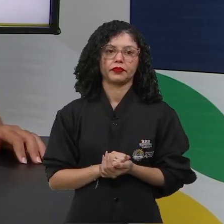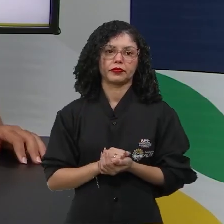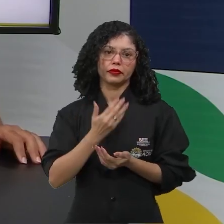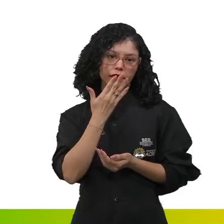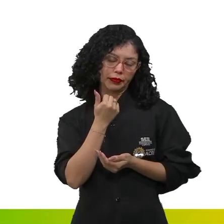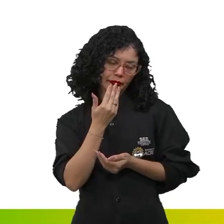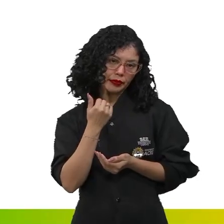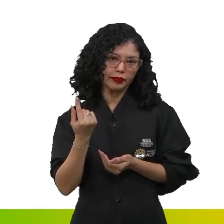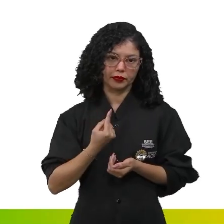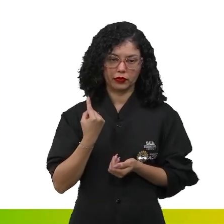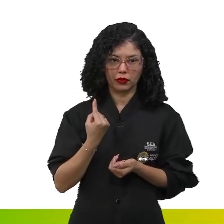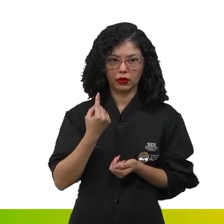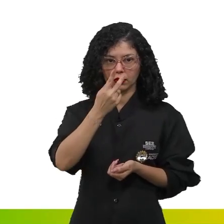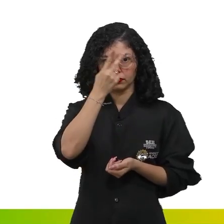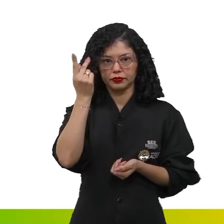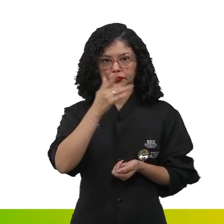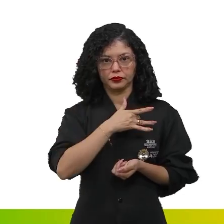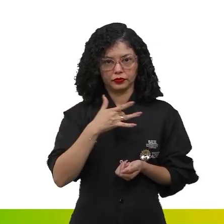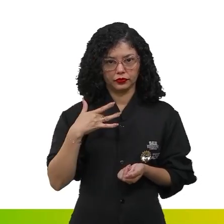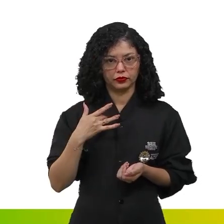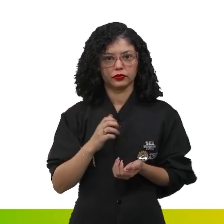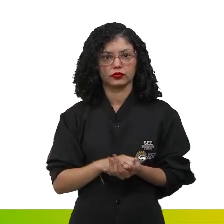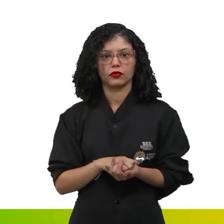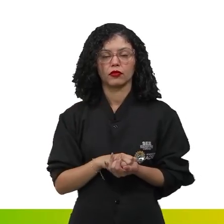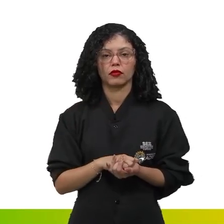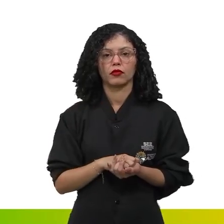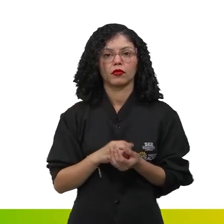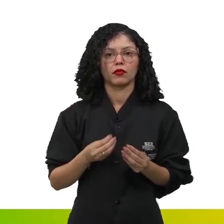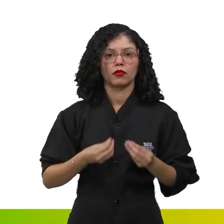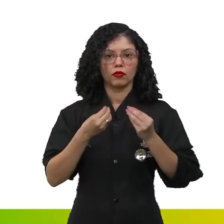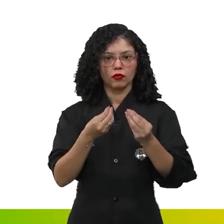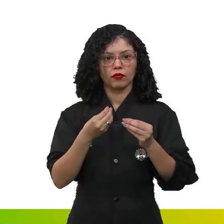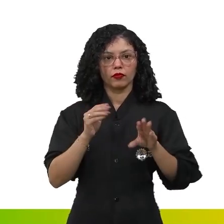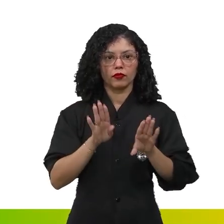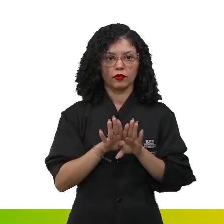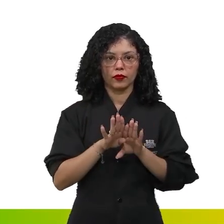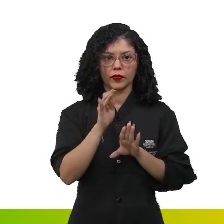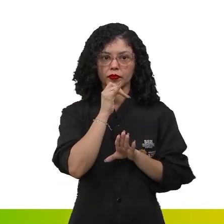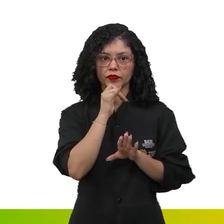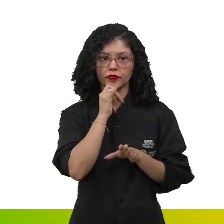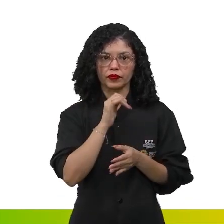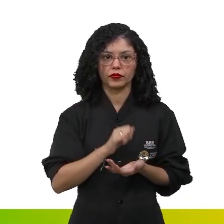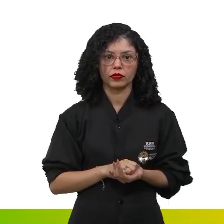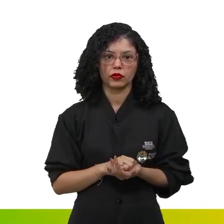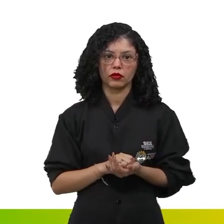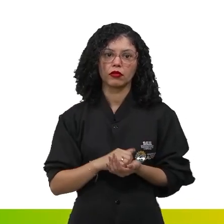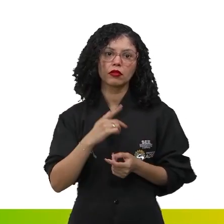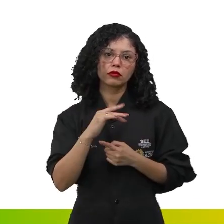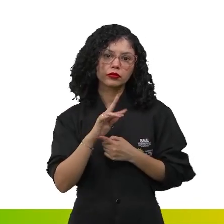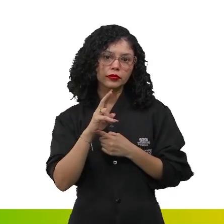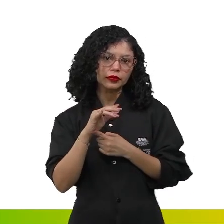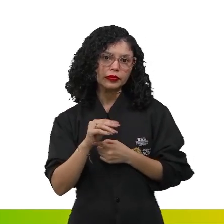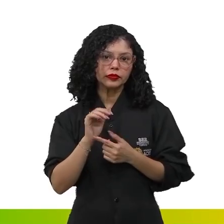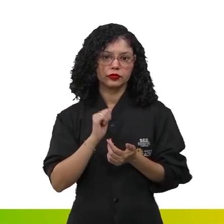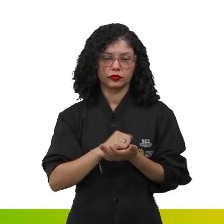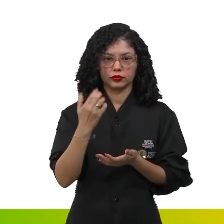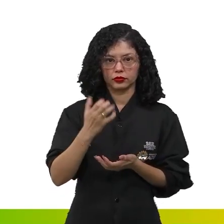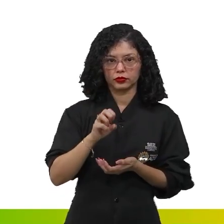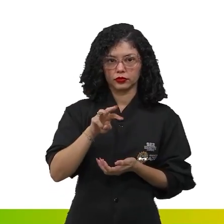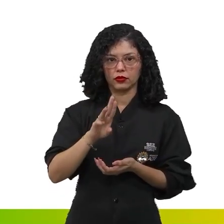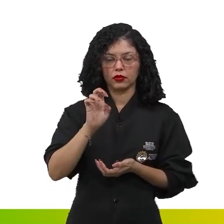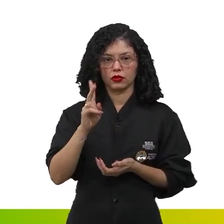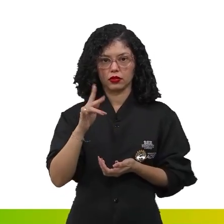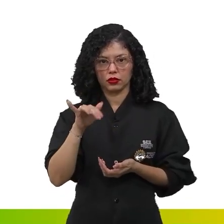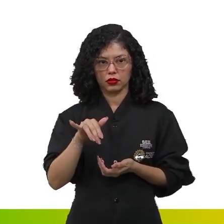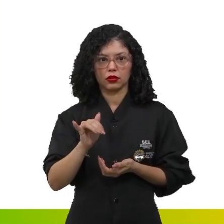complementar a dieta de indivíduos saudáveis, fornecendo nutrientes concentrados. Exemplos comuns incluem proteínas de soro do leite, whey